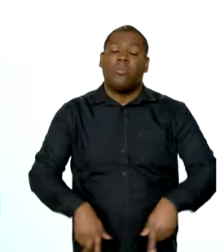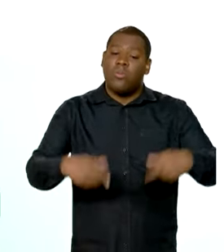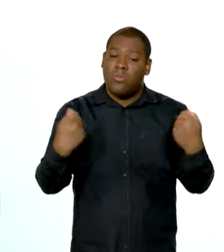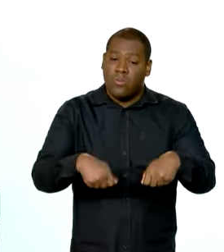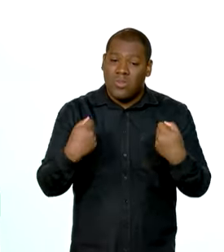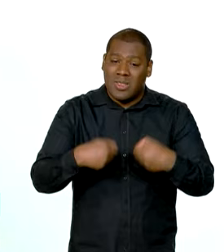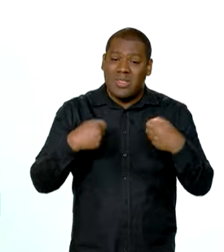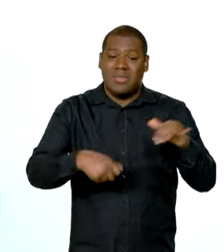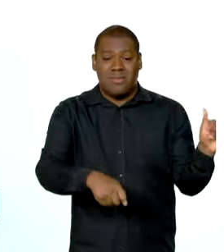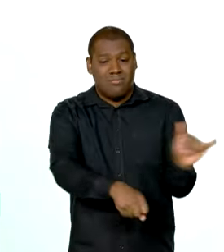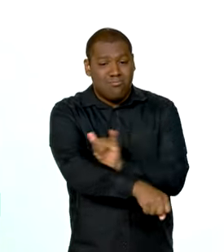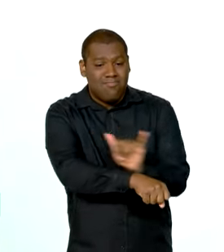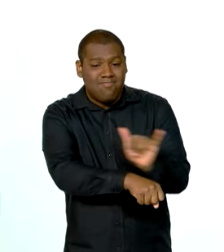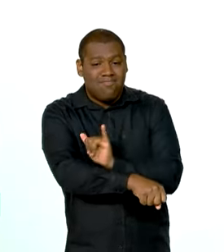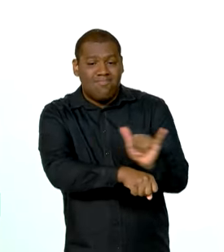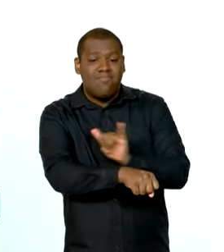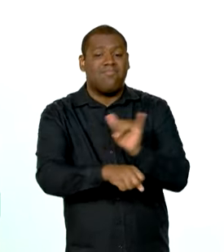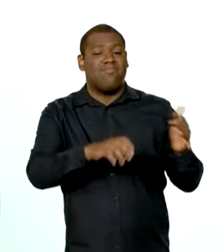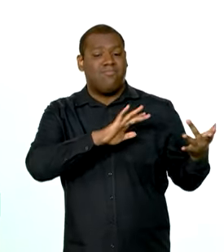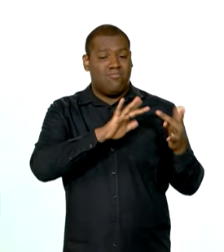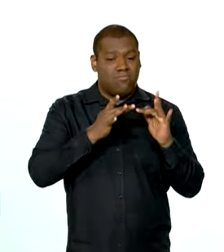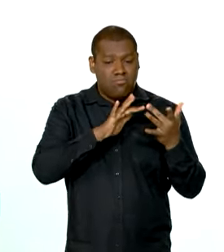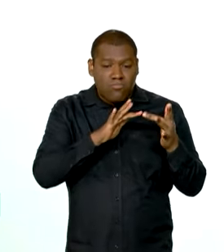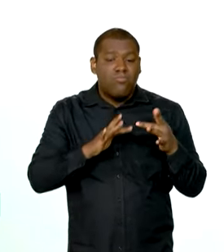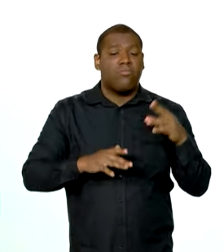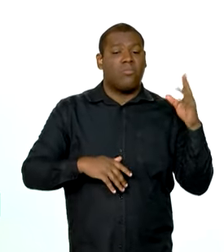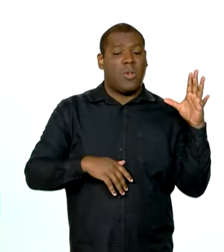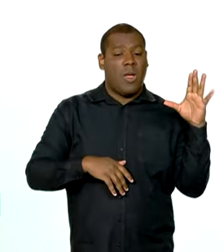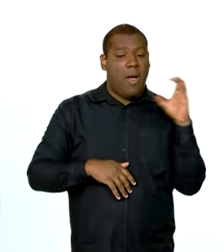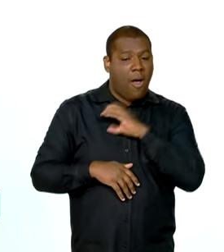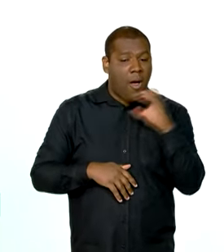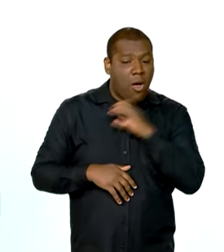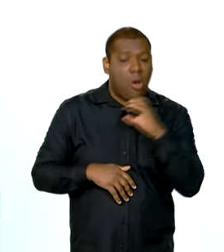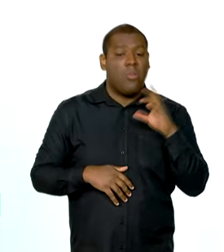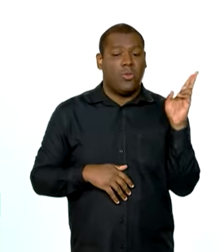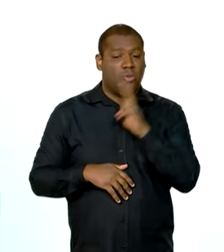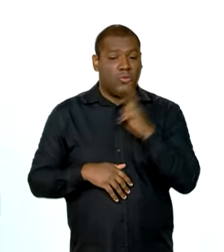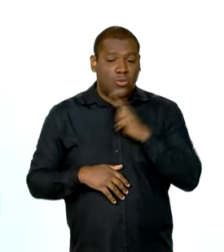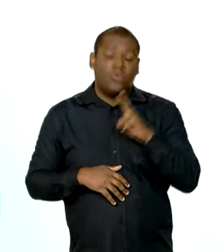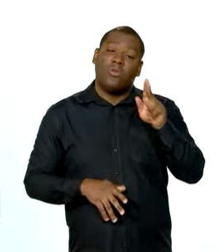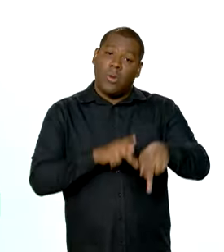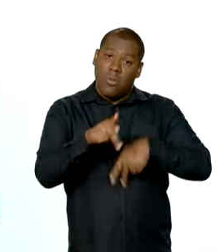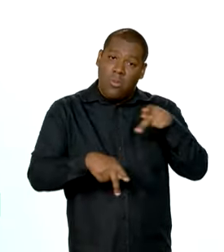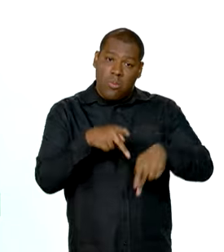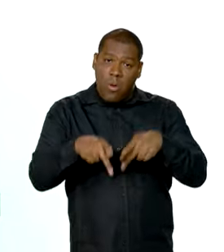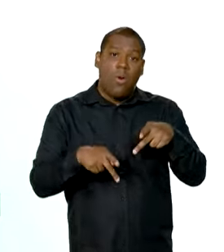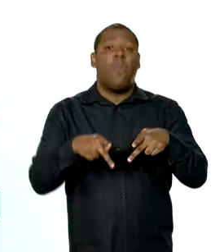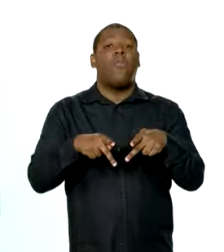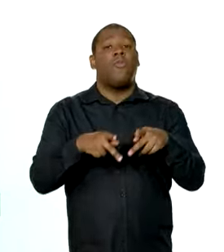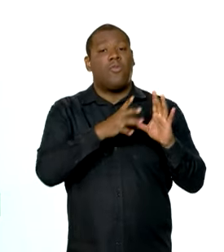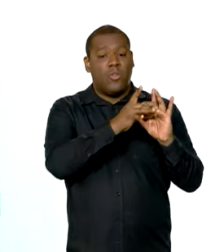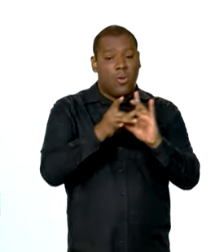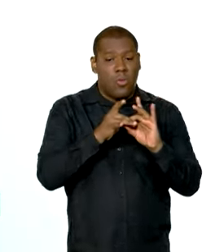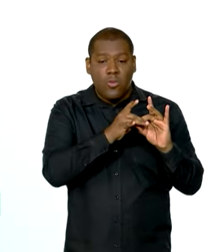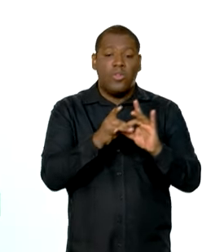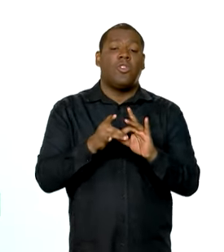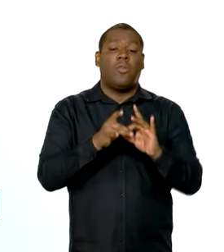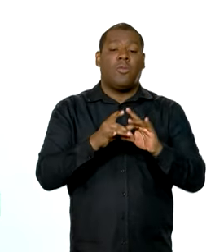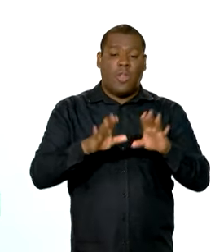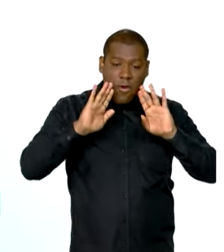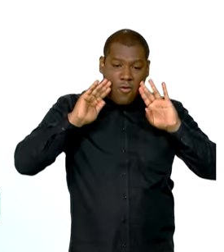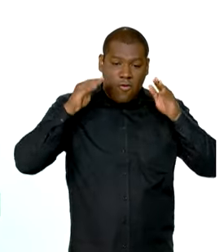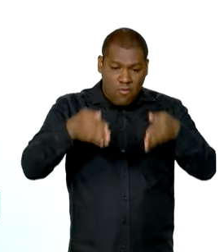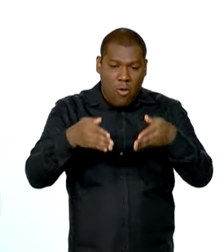medidas rápidas e urgentes, dentro de um espírito de união, de reconstrução.